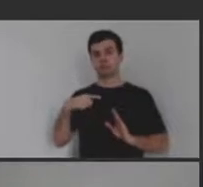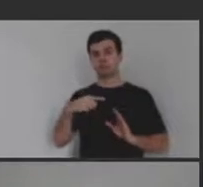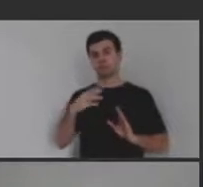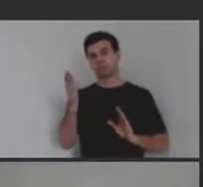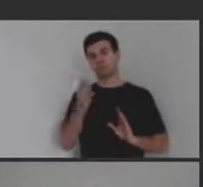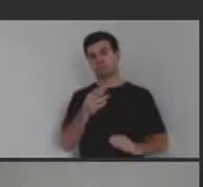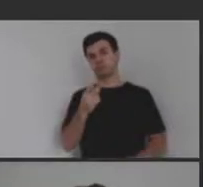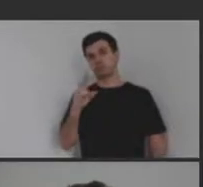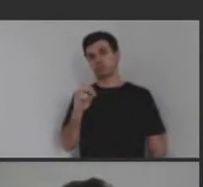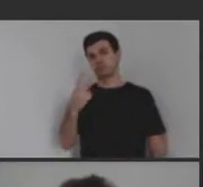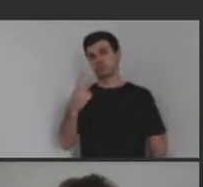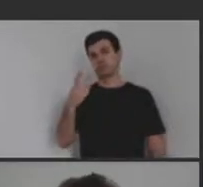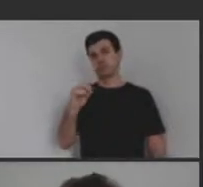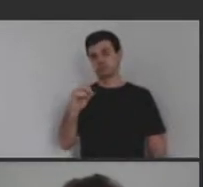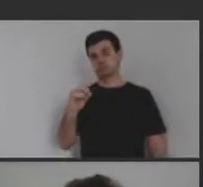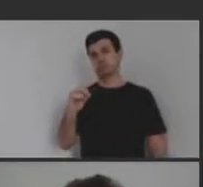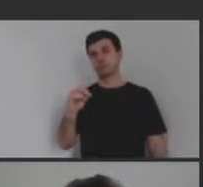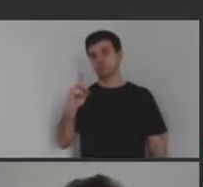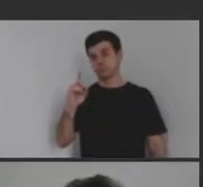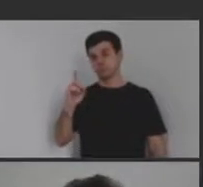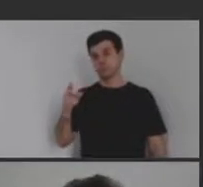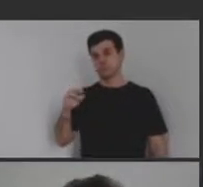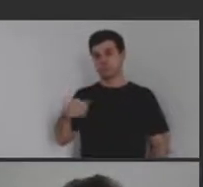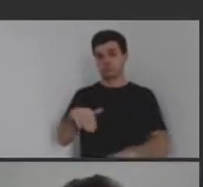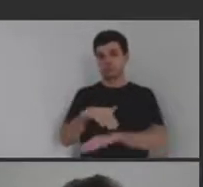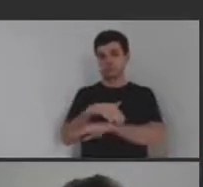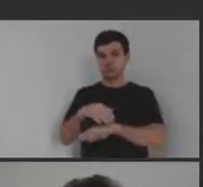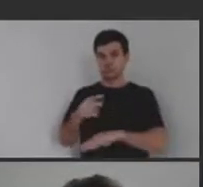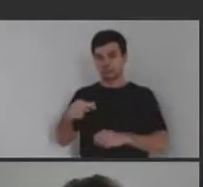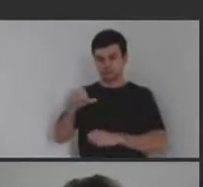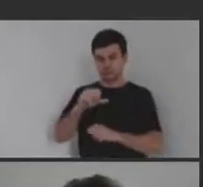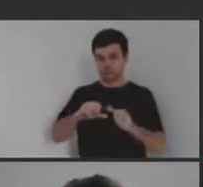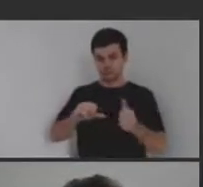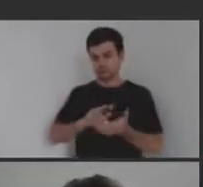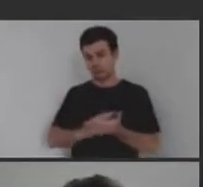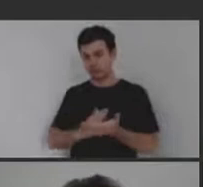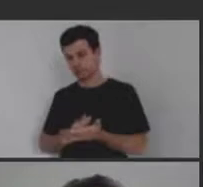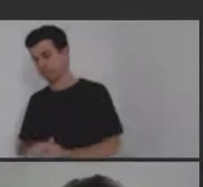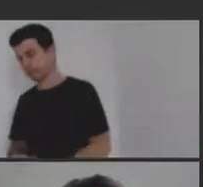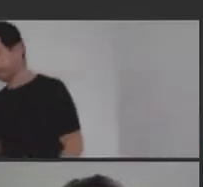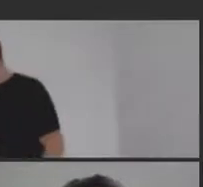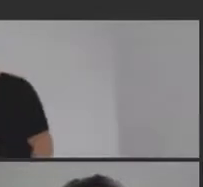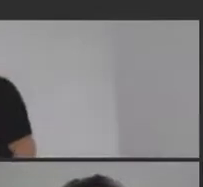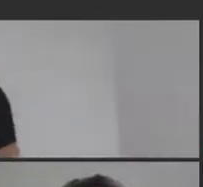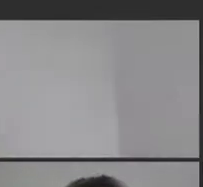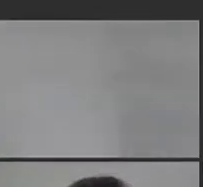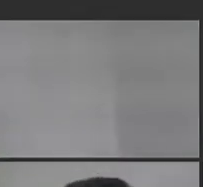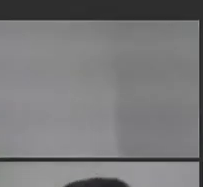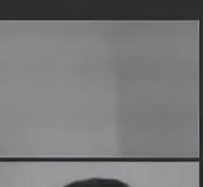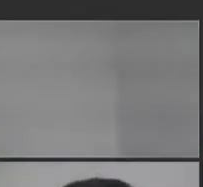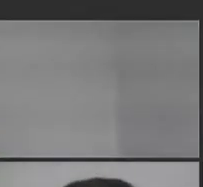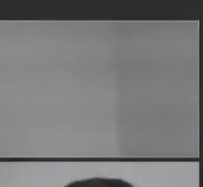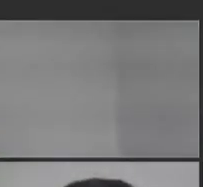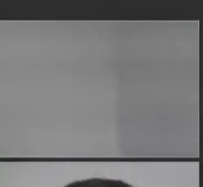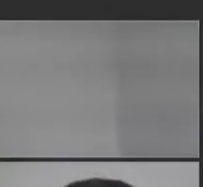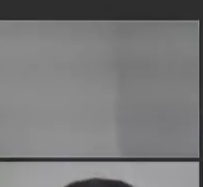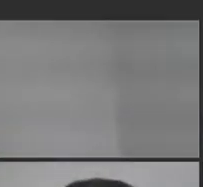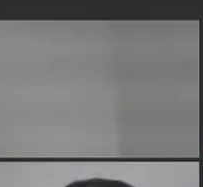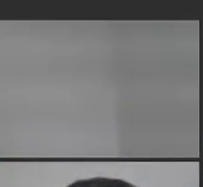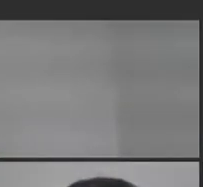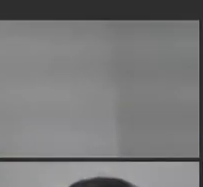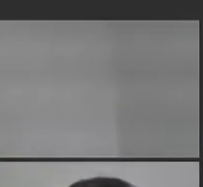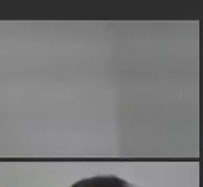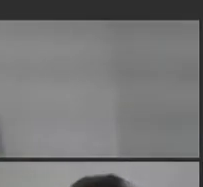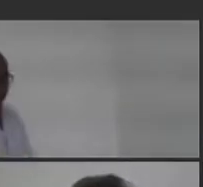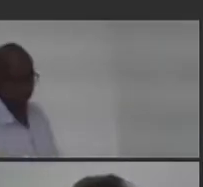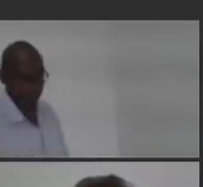159/2020, denomina a rua 19 e rua 20, do loteamento Parque Dante Maimiroli de rua José Dias